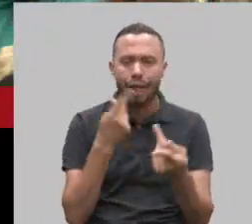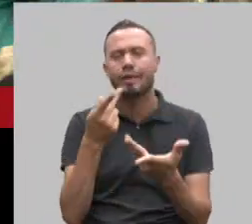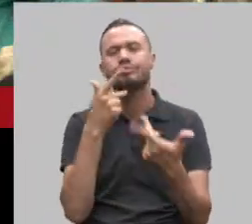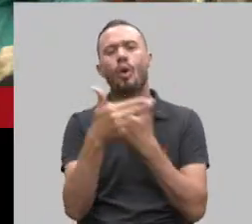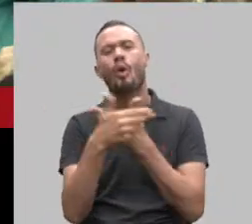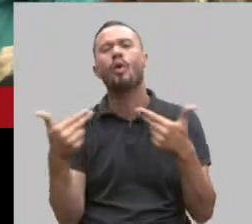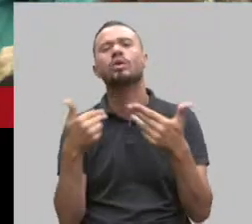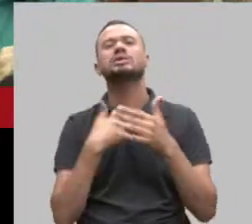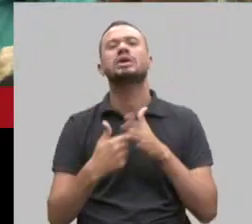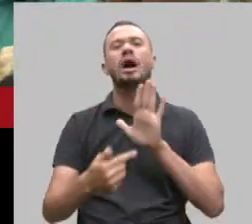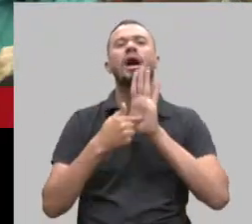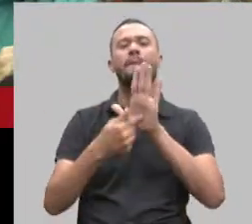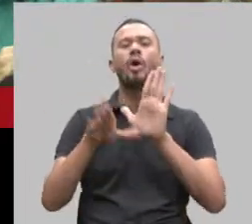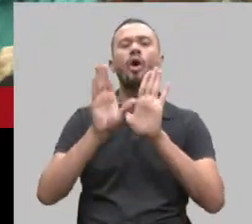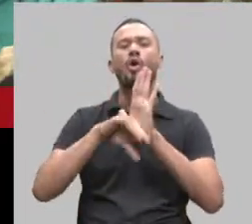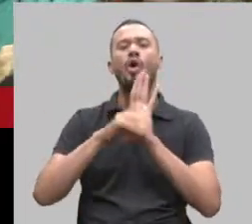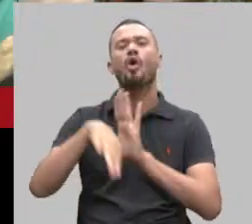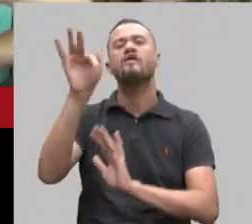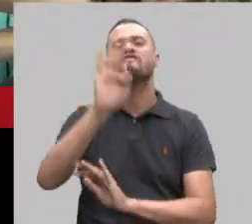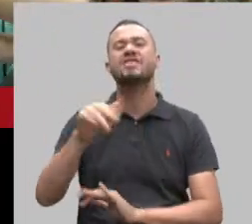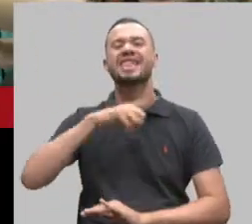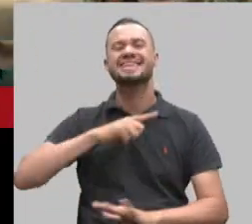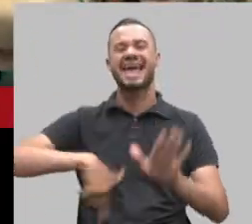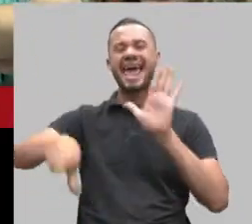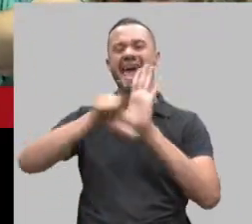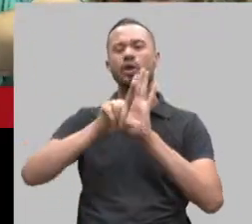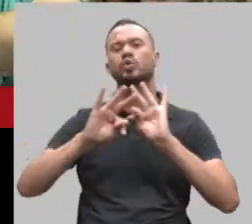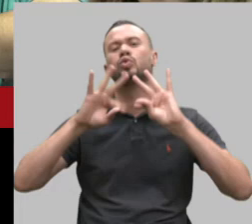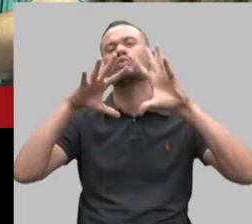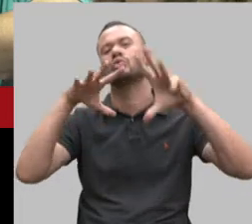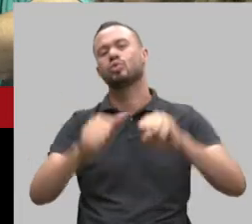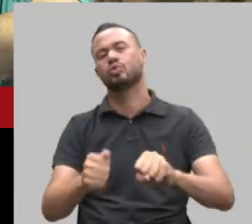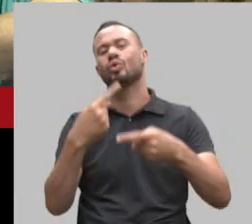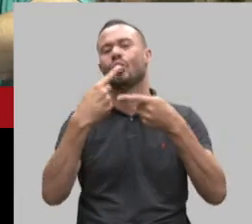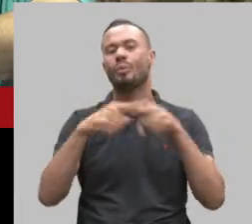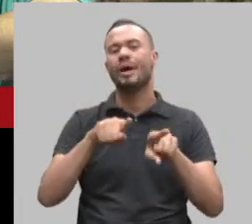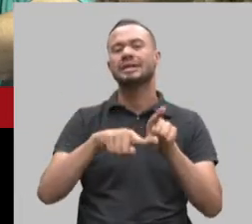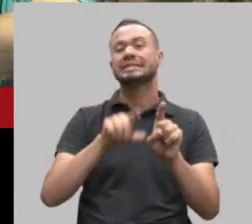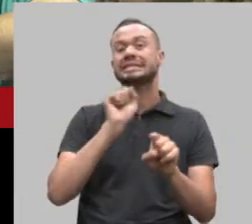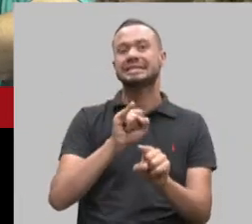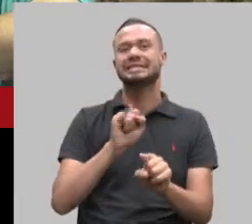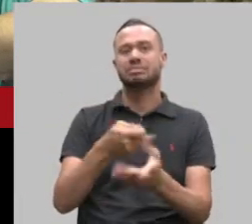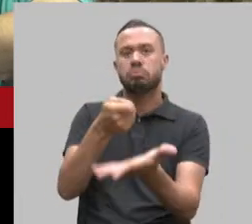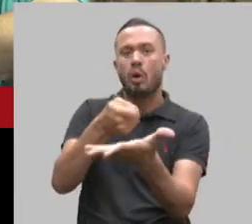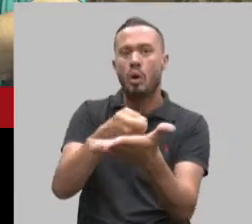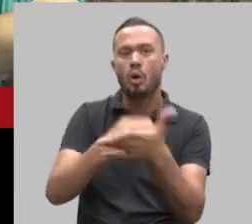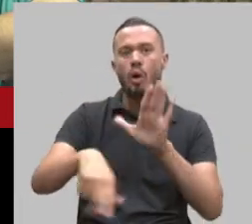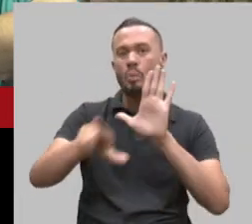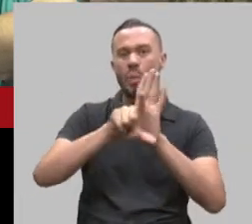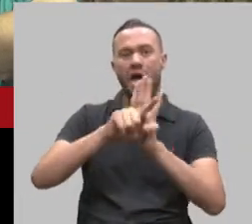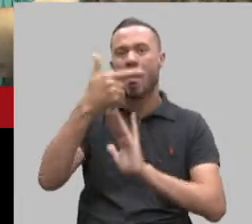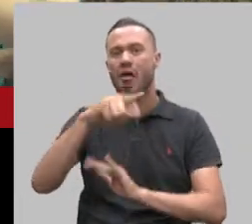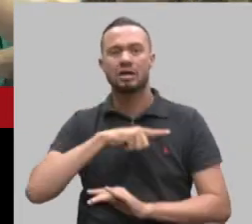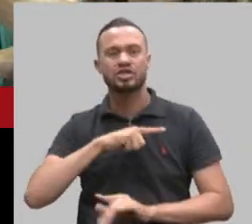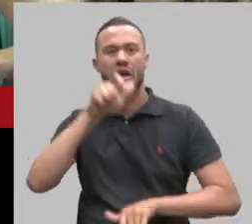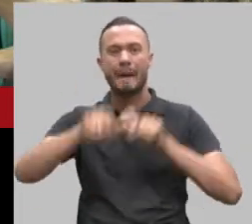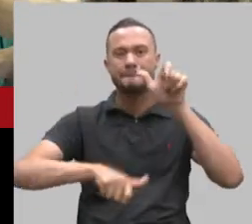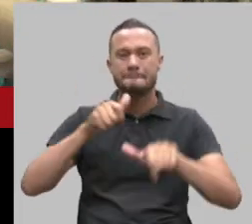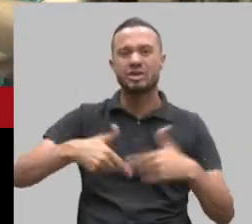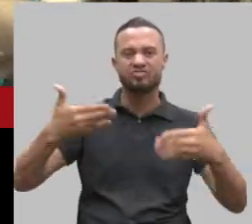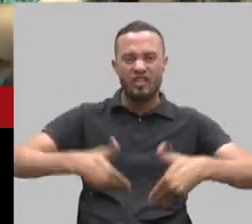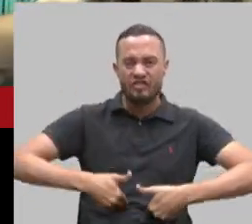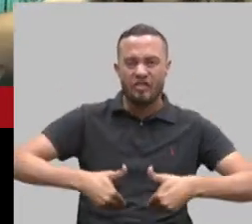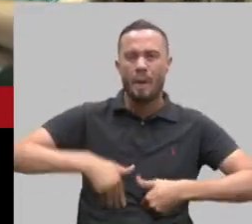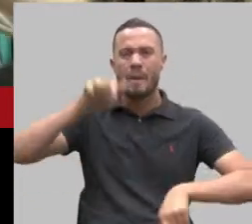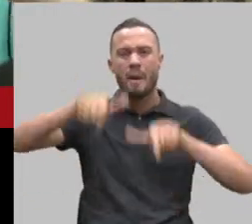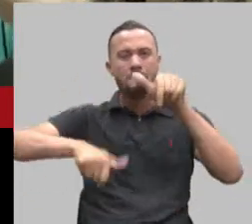Constituição Federal existe lei para tudo mas se as mesmas fossem cumpridas não existiria gente passando fome não existiria gente sem acesso